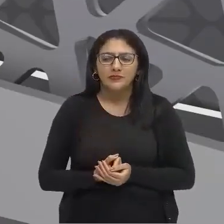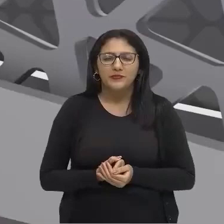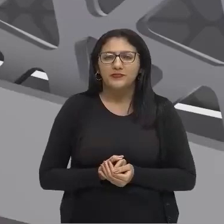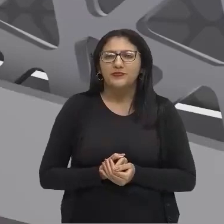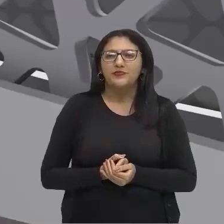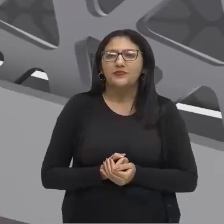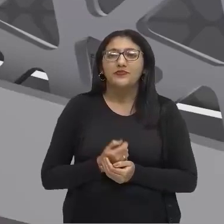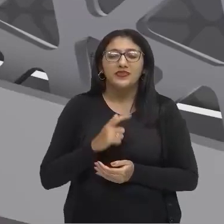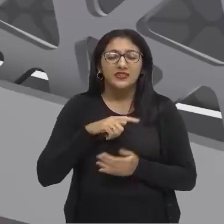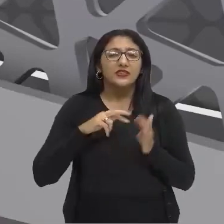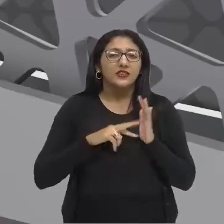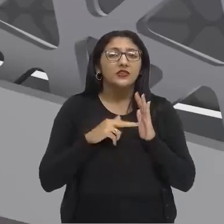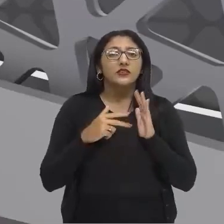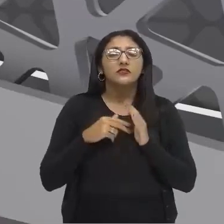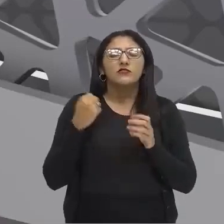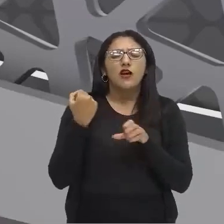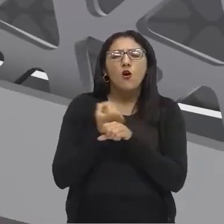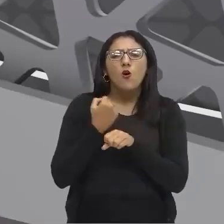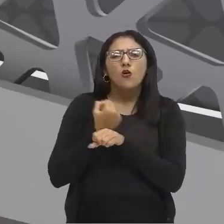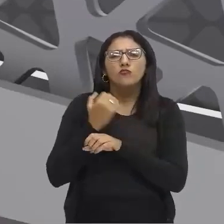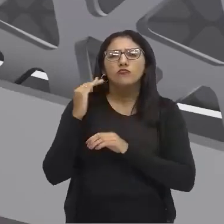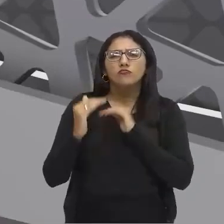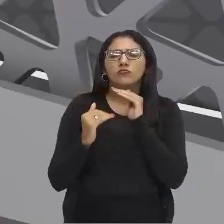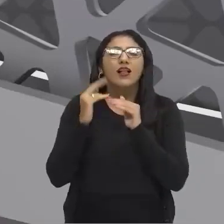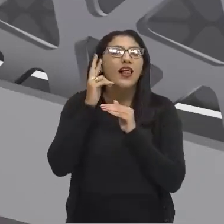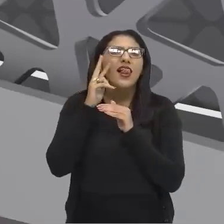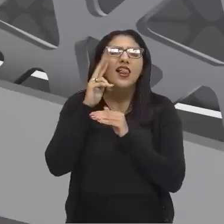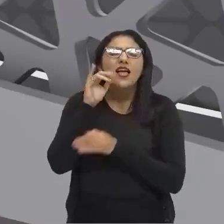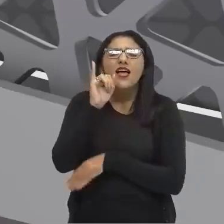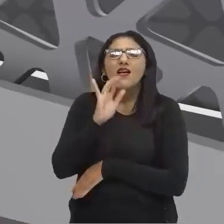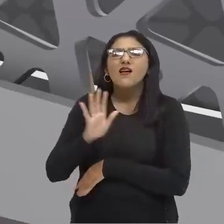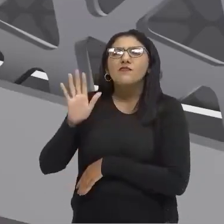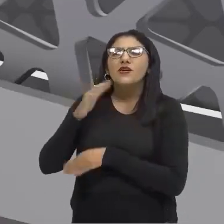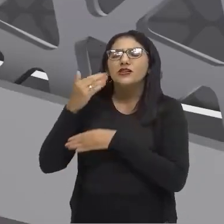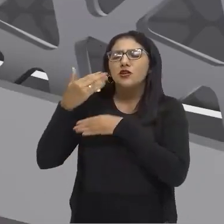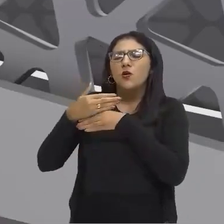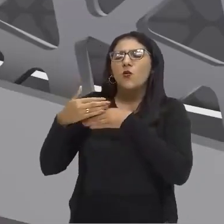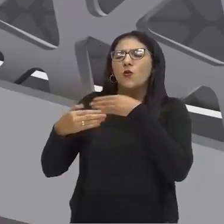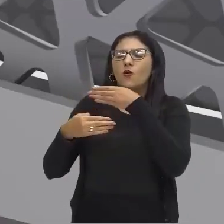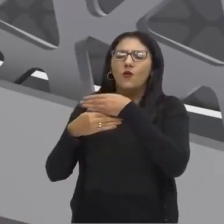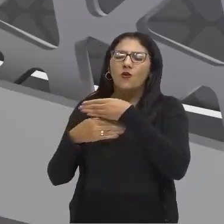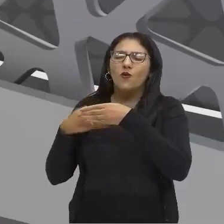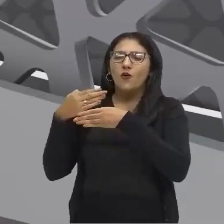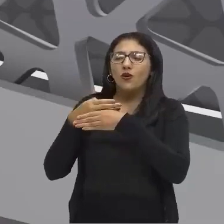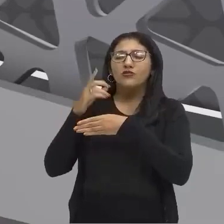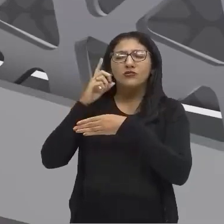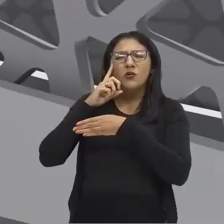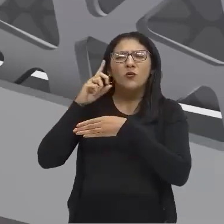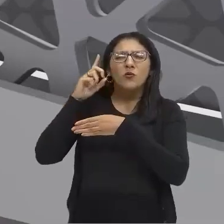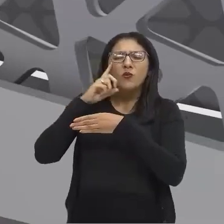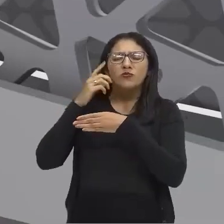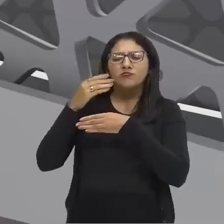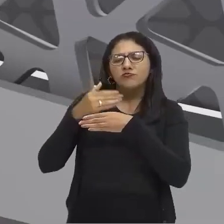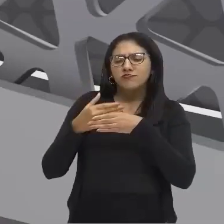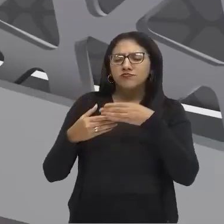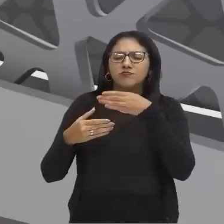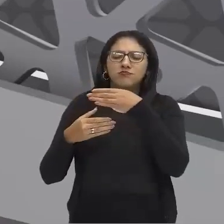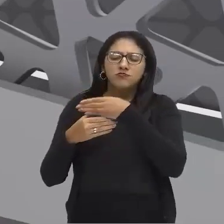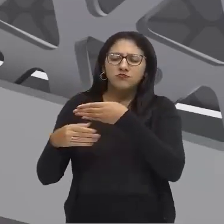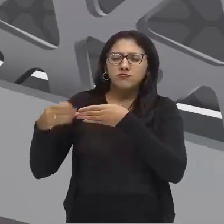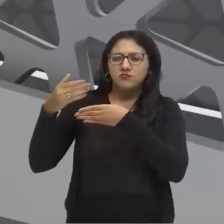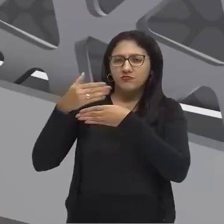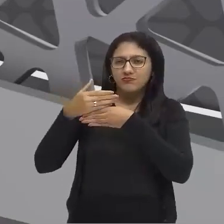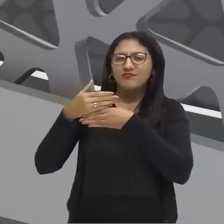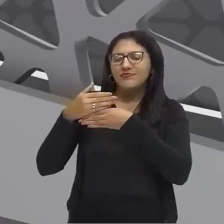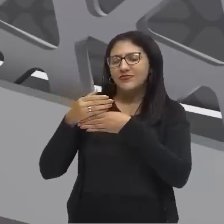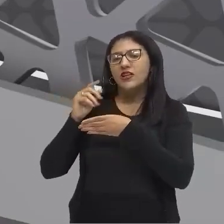é uma construção. Lembra daquela imagem? O tijolinho por tijolinho, cada dia um passo, cada dia uma etapa.